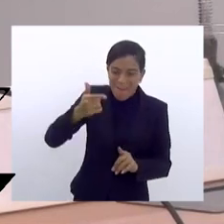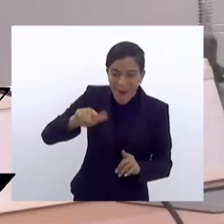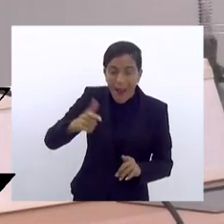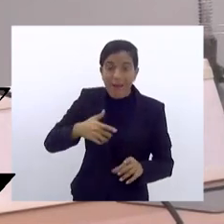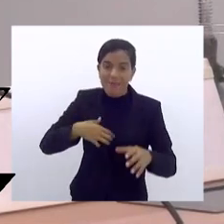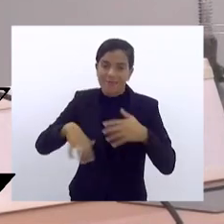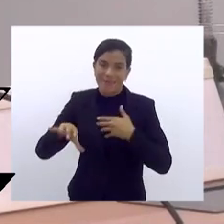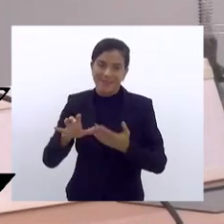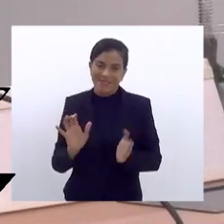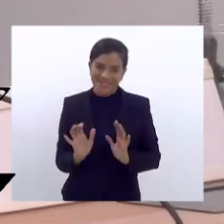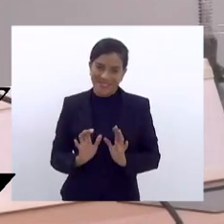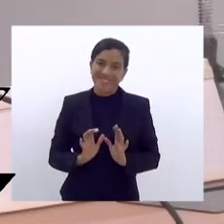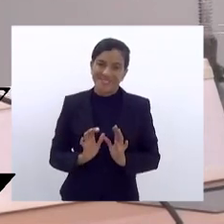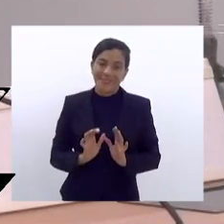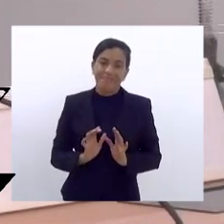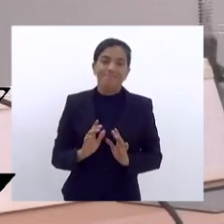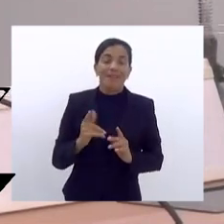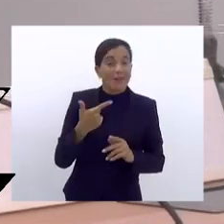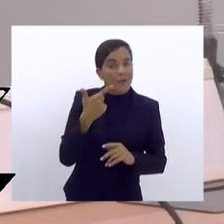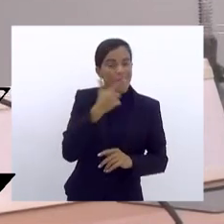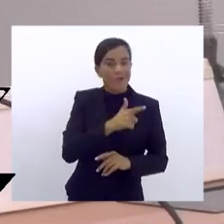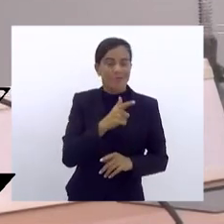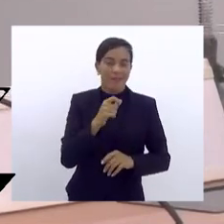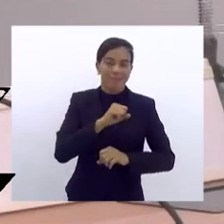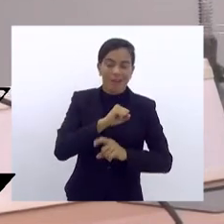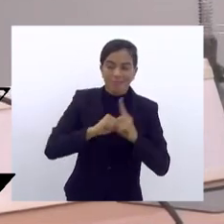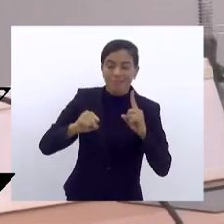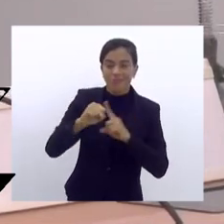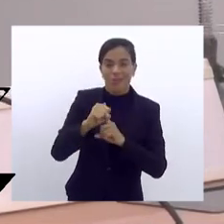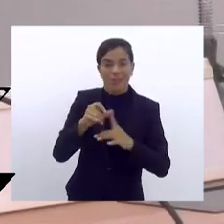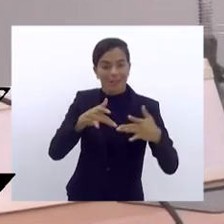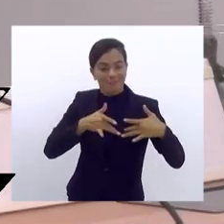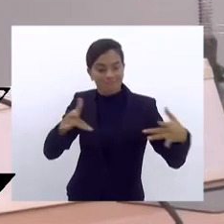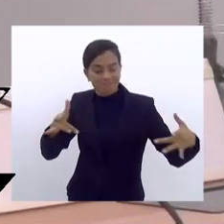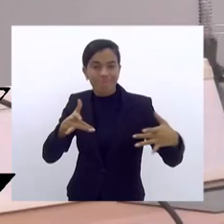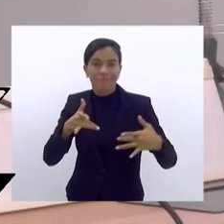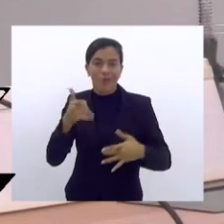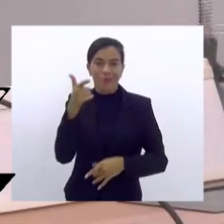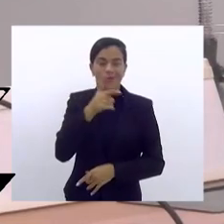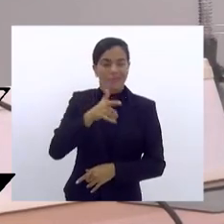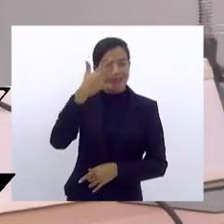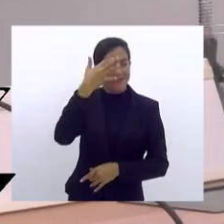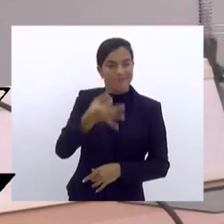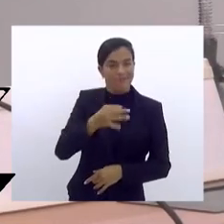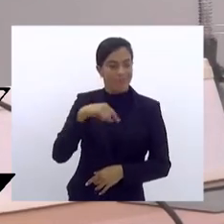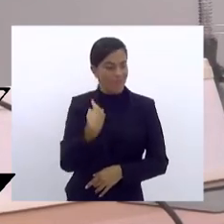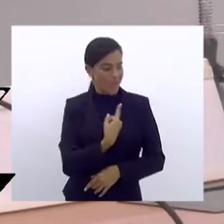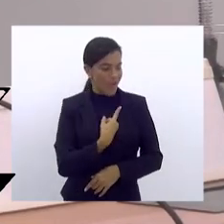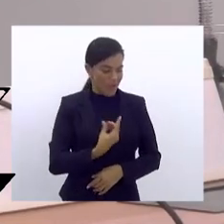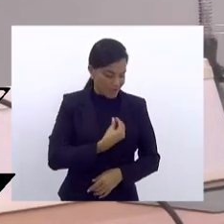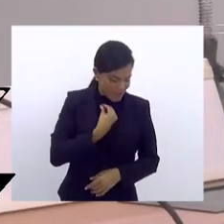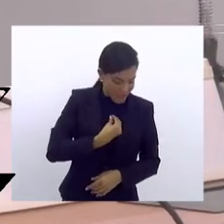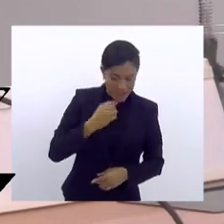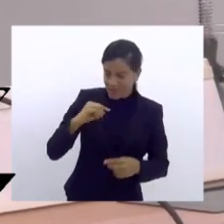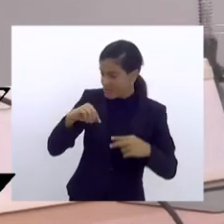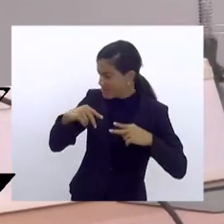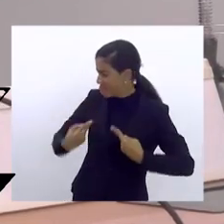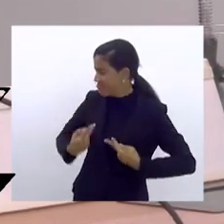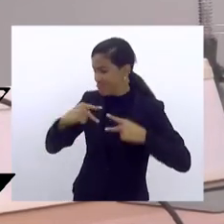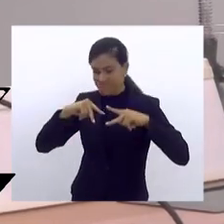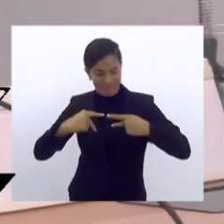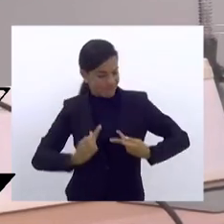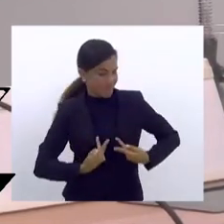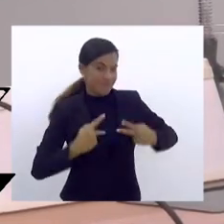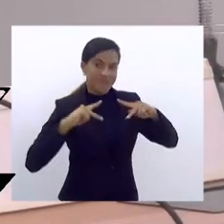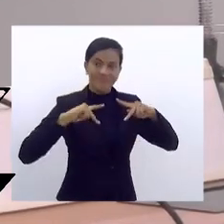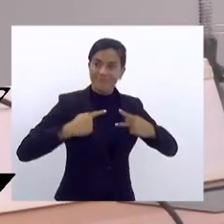empatia quando a gente consegue construir essa sociedade solidária e a gente consegue entender que a gente existe porque nós somos